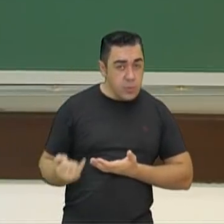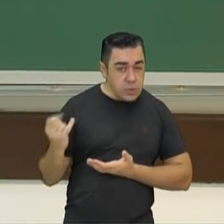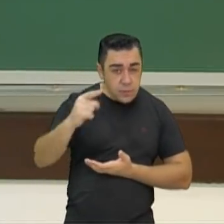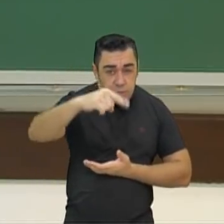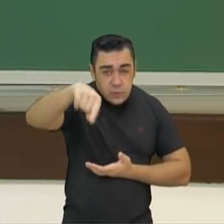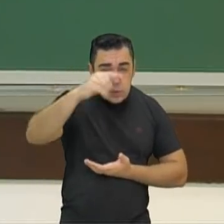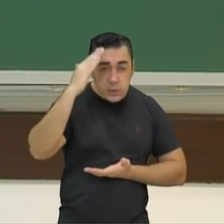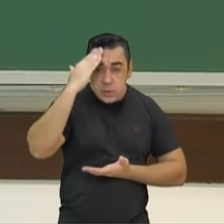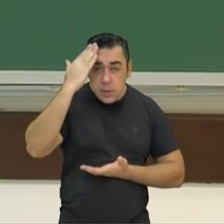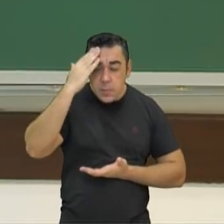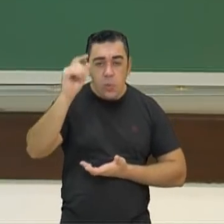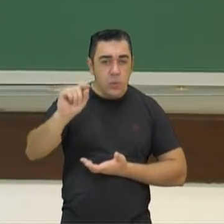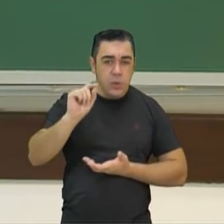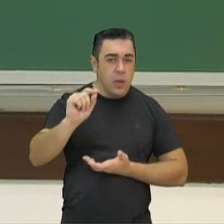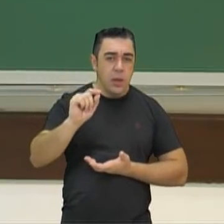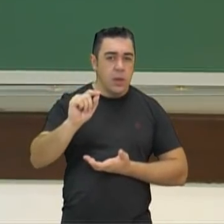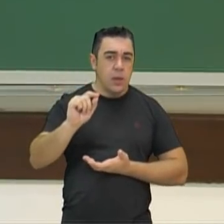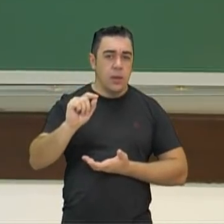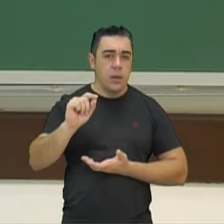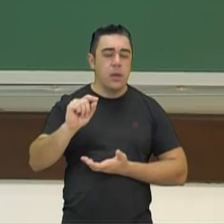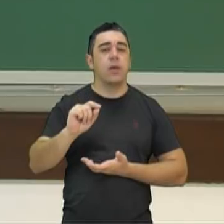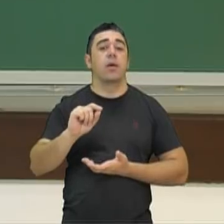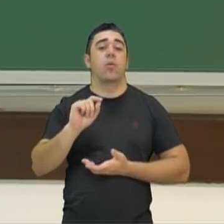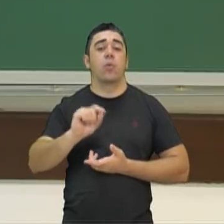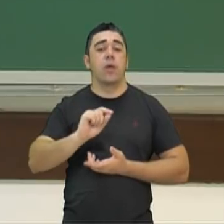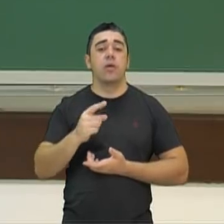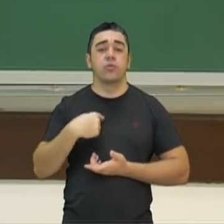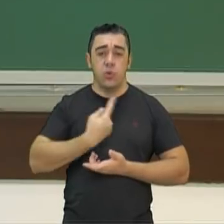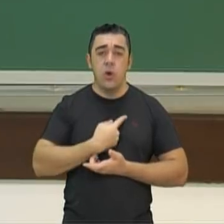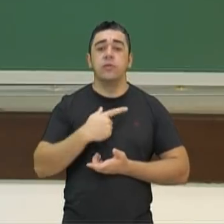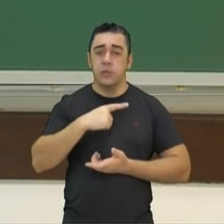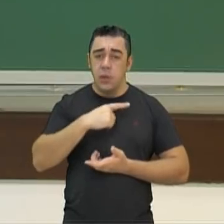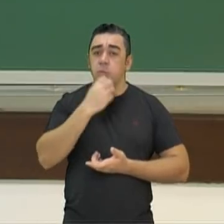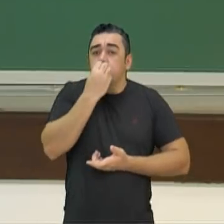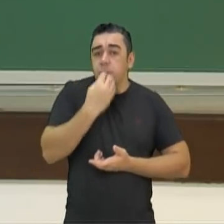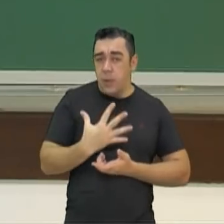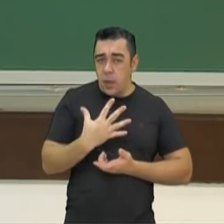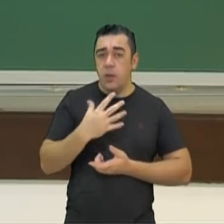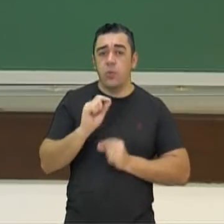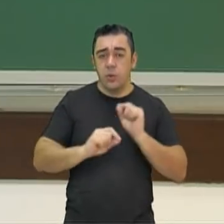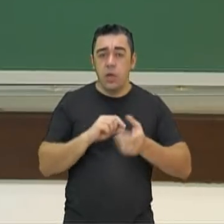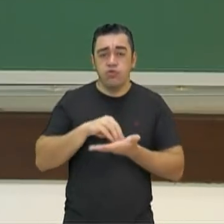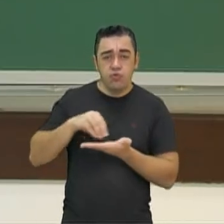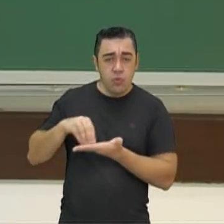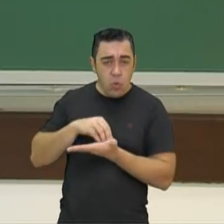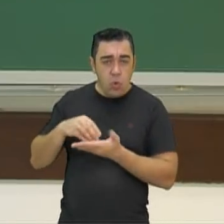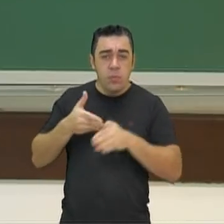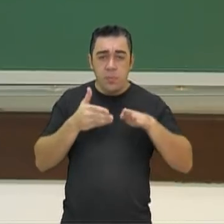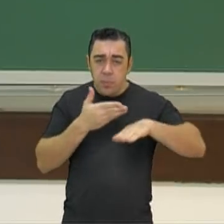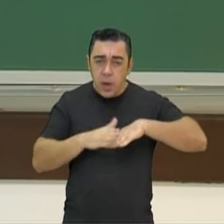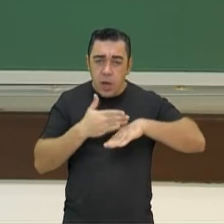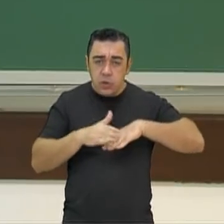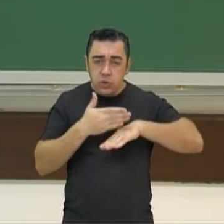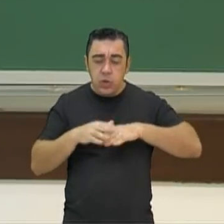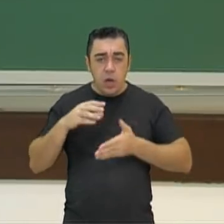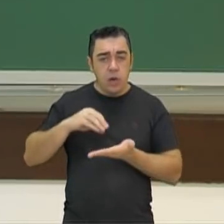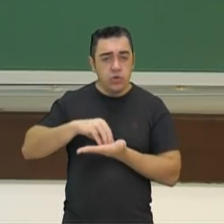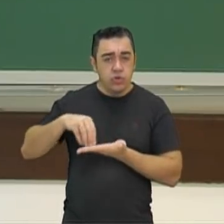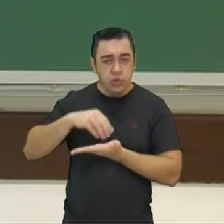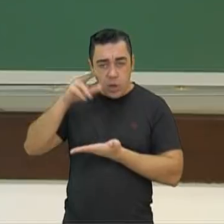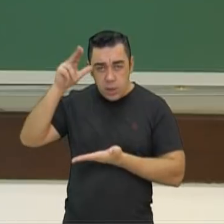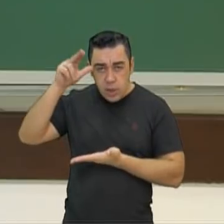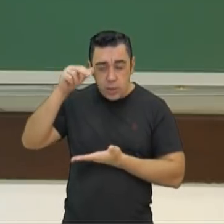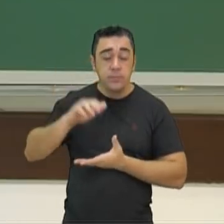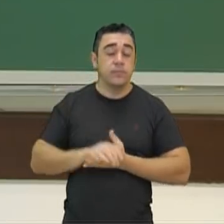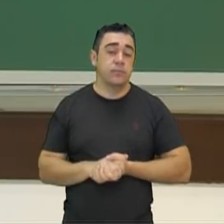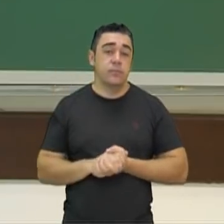né? E não tem como você não ter os benefícios, o que a gente viu ou o que vocês fizeram aí, quando a gente joga o xadrez.